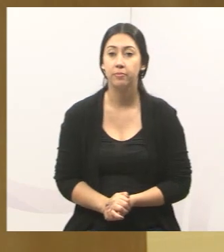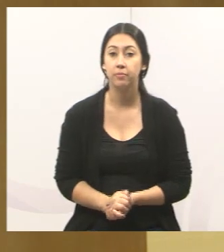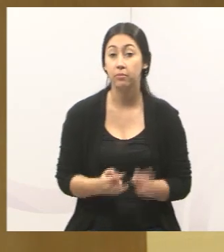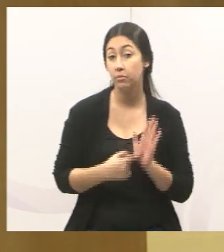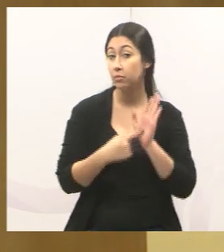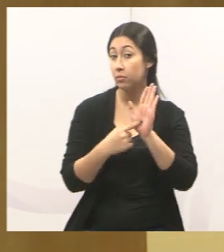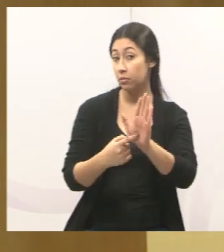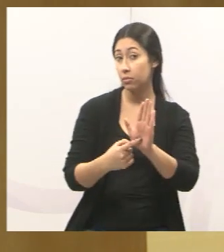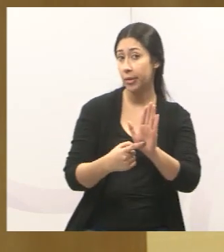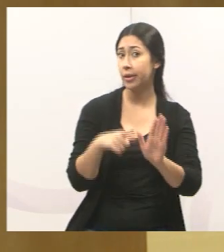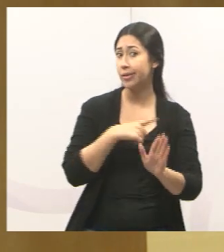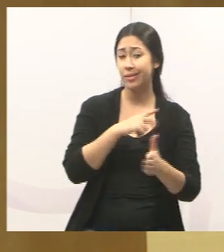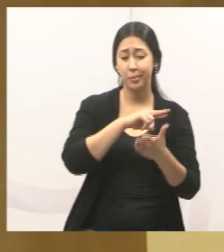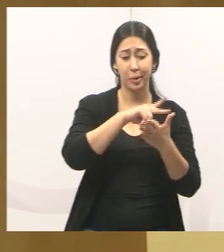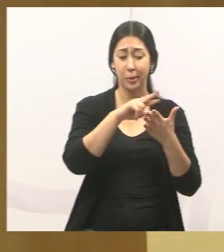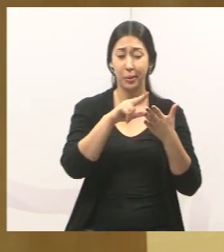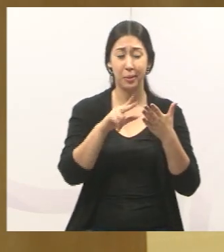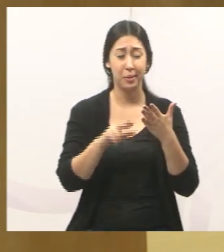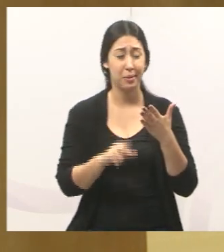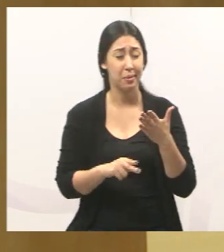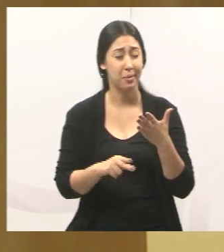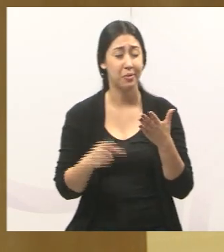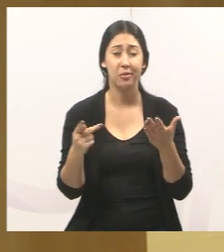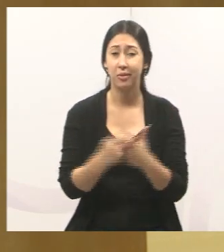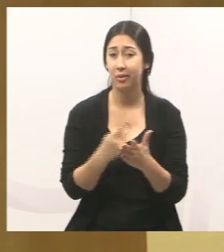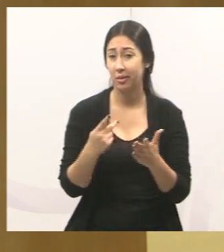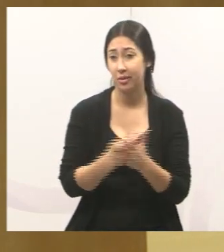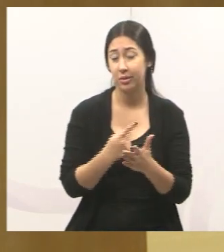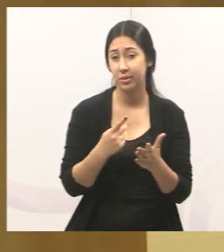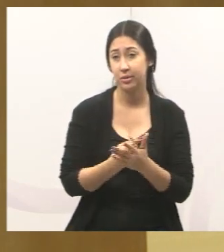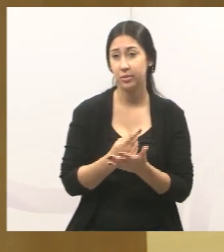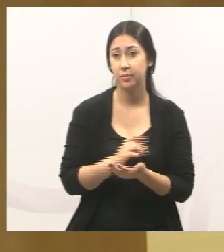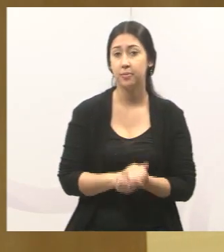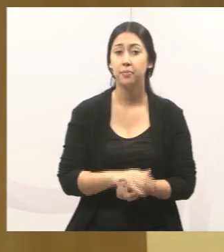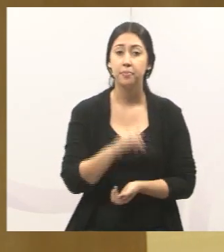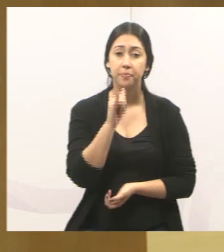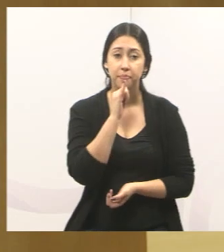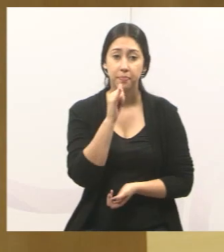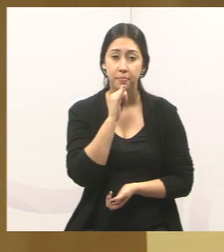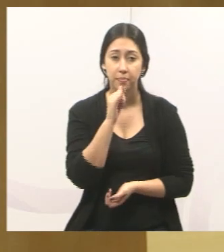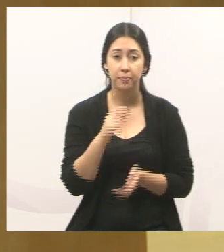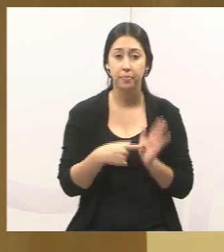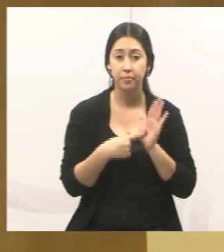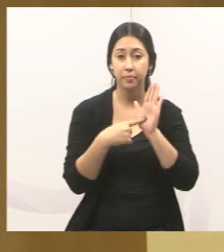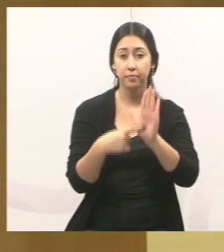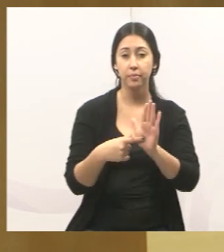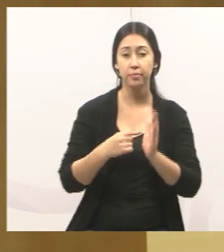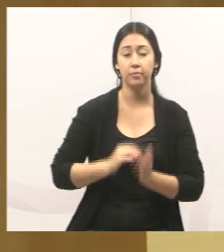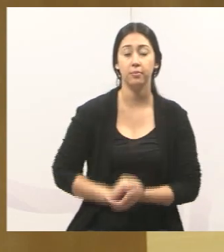tem bastante irregularidade na tesouraria, como eu falei. Aqui, por exemplo, aponta aqui